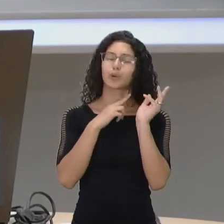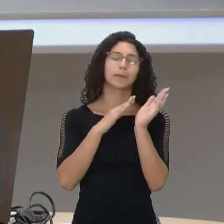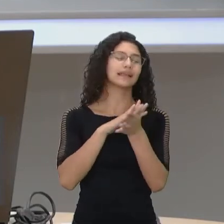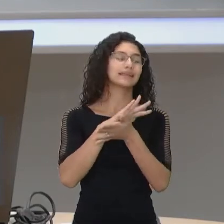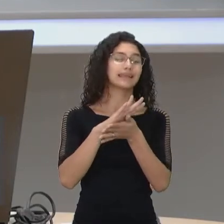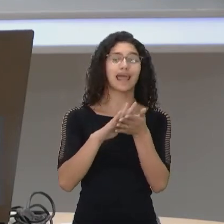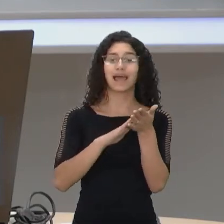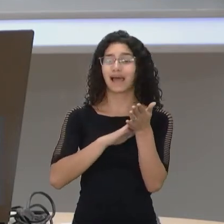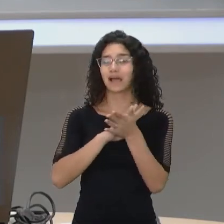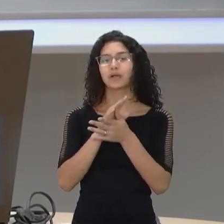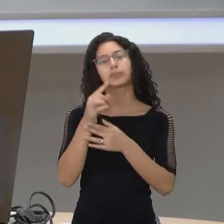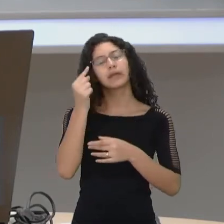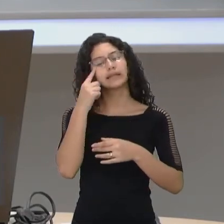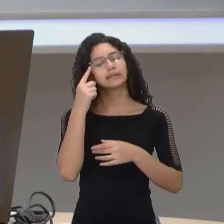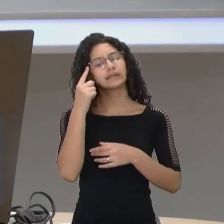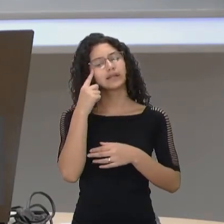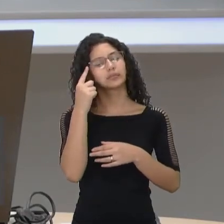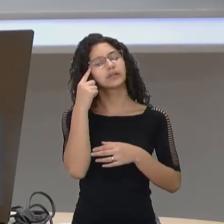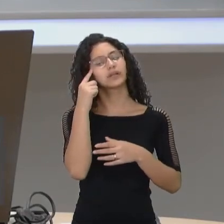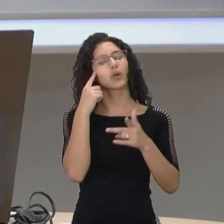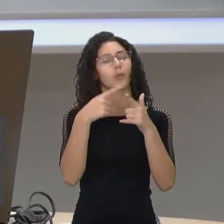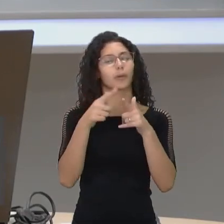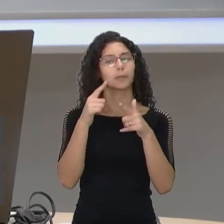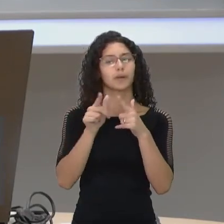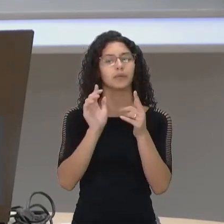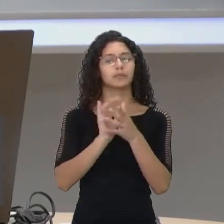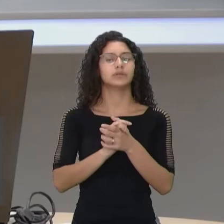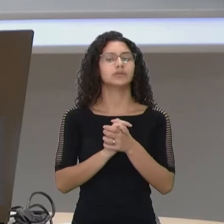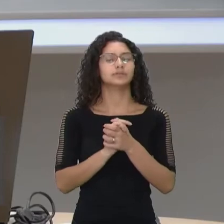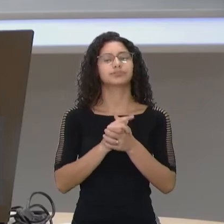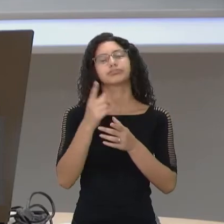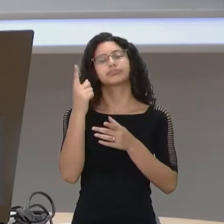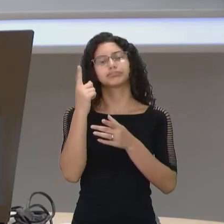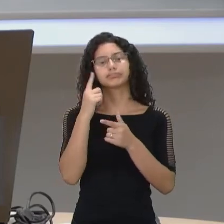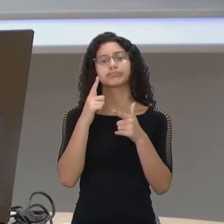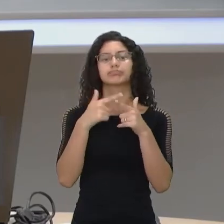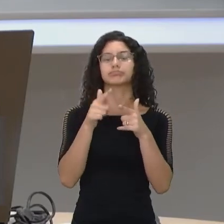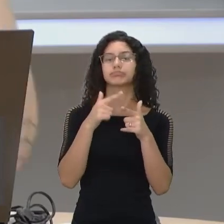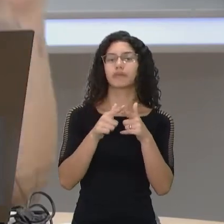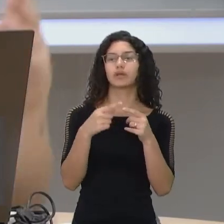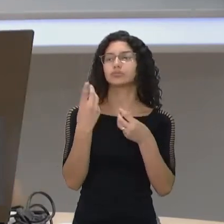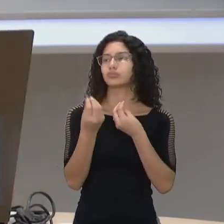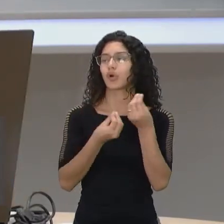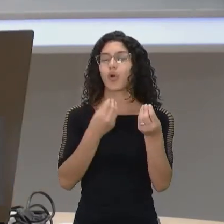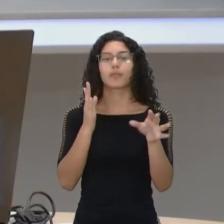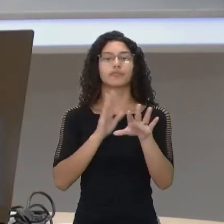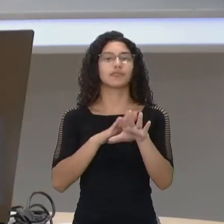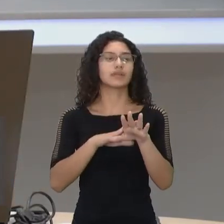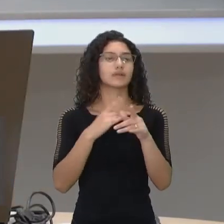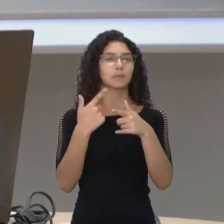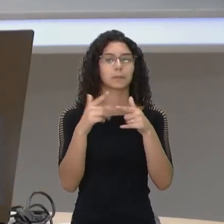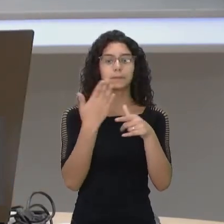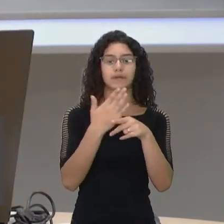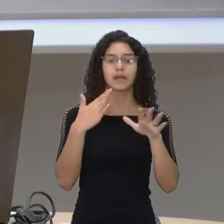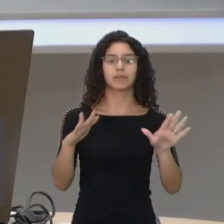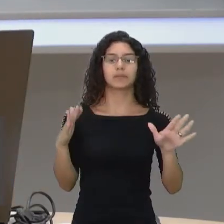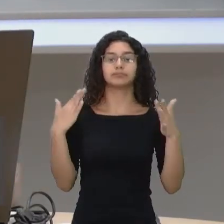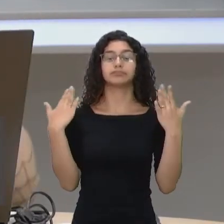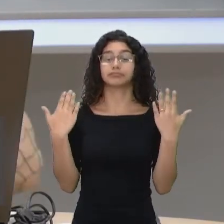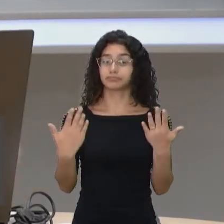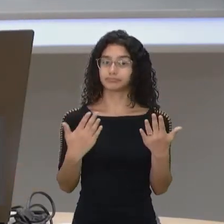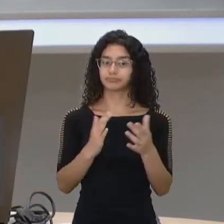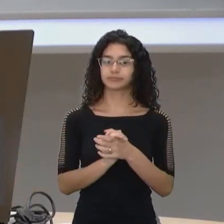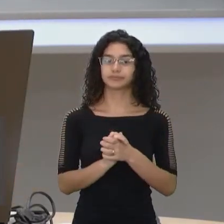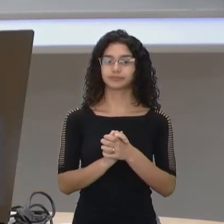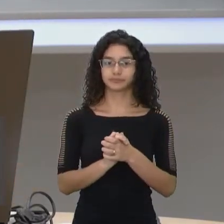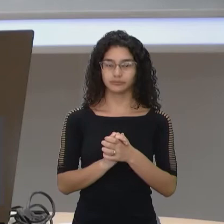e noite com aquilo na cabeça, aquele problema assombrando, ele não achava um meio de resolver. E ele